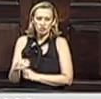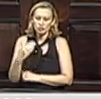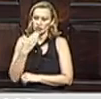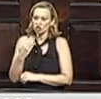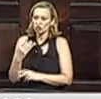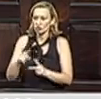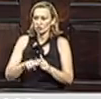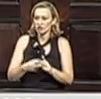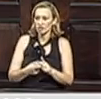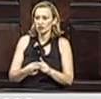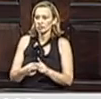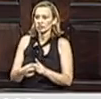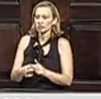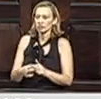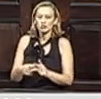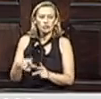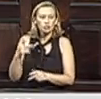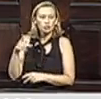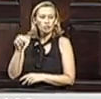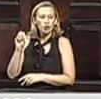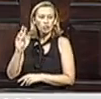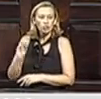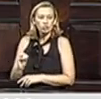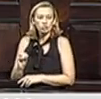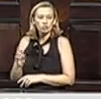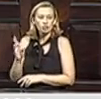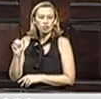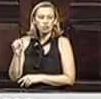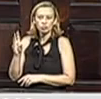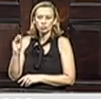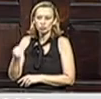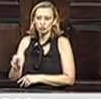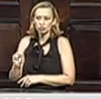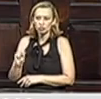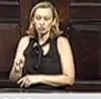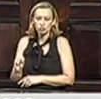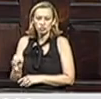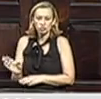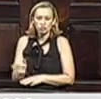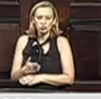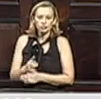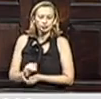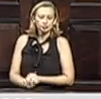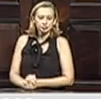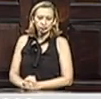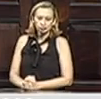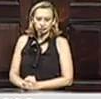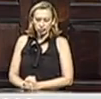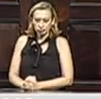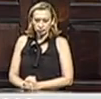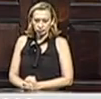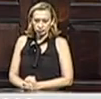deputado Paulo Ramos. Atenção, senhores deputados, estamos processo de votação nominal.